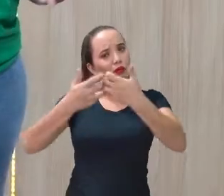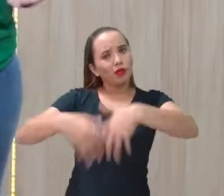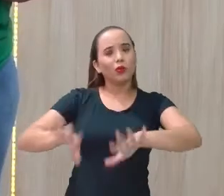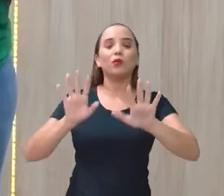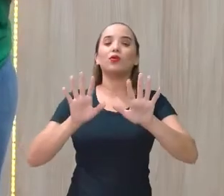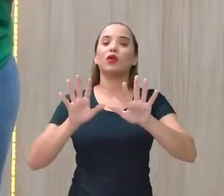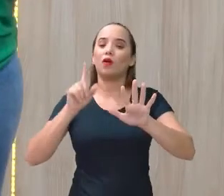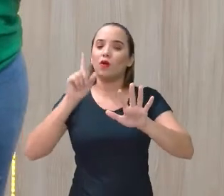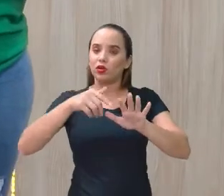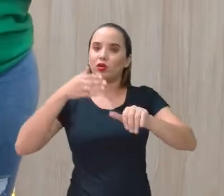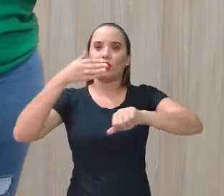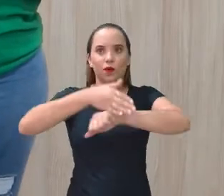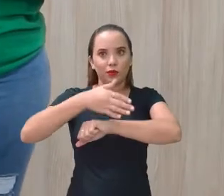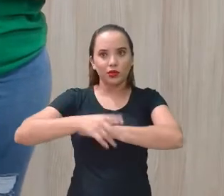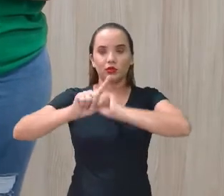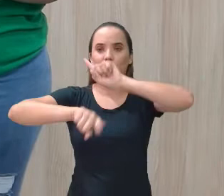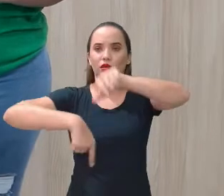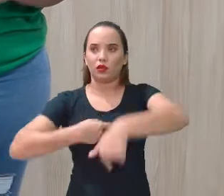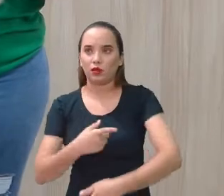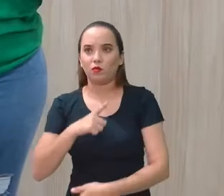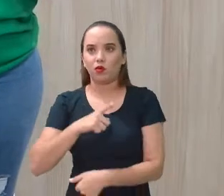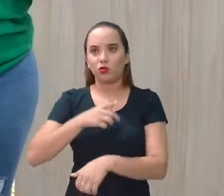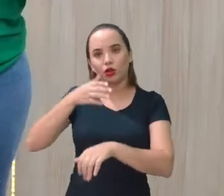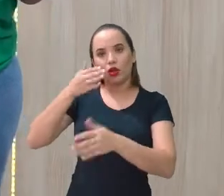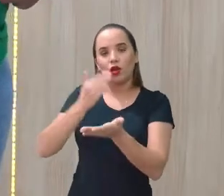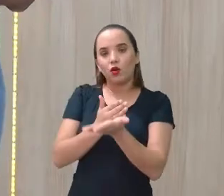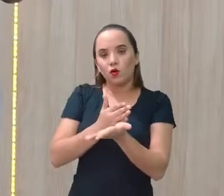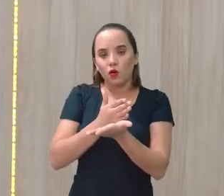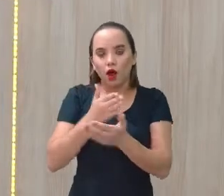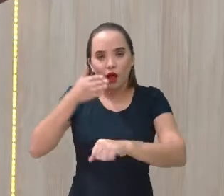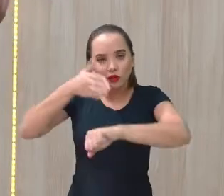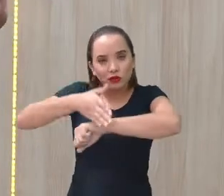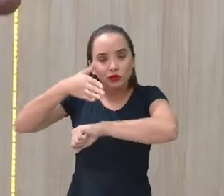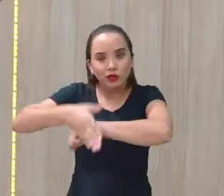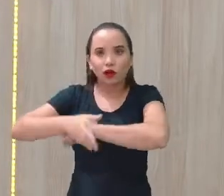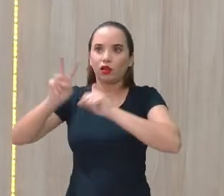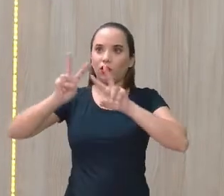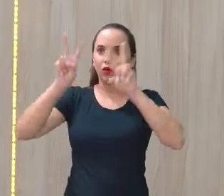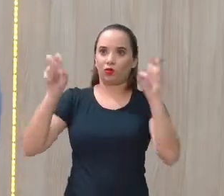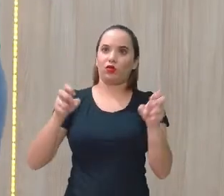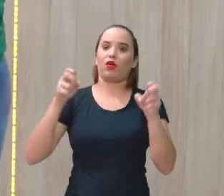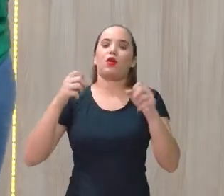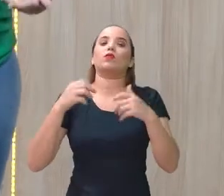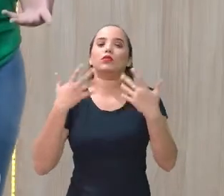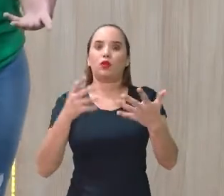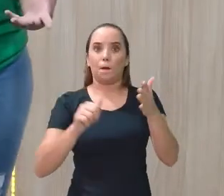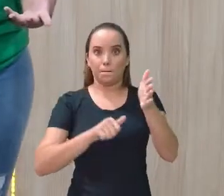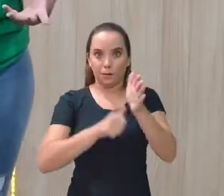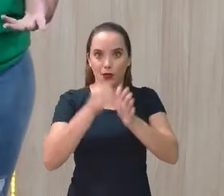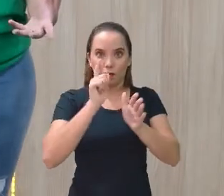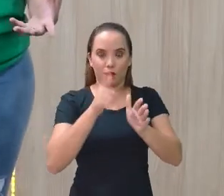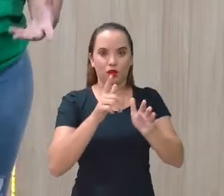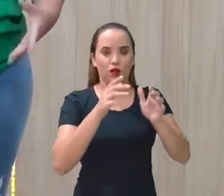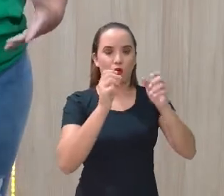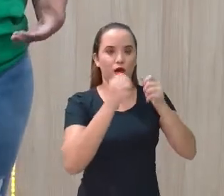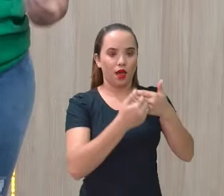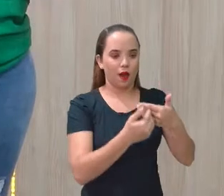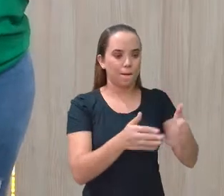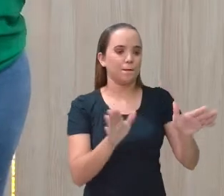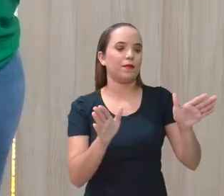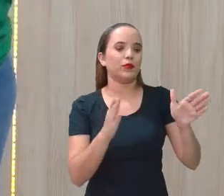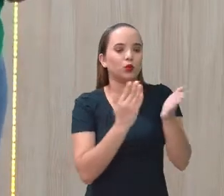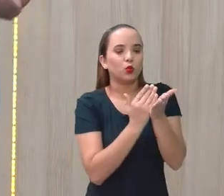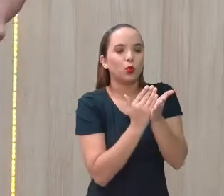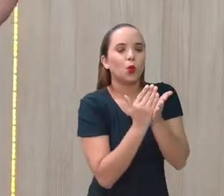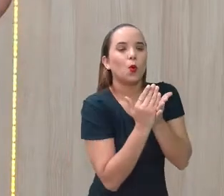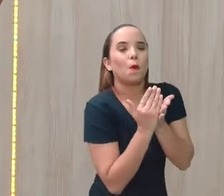tema. Primeiro, a gente tem o quê? A abertura. A gente precisa falar com o nosso auditório, precisa